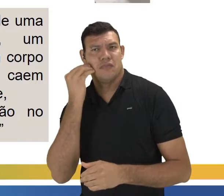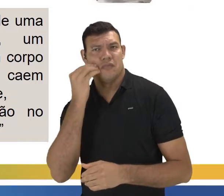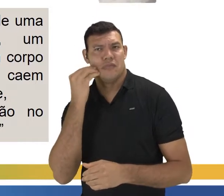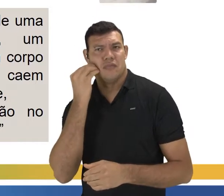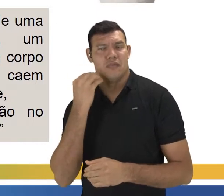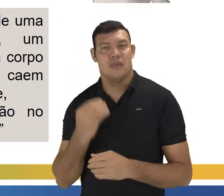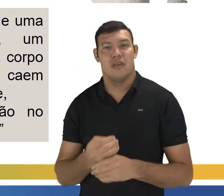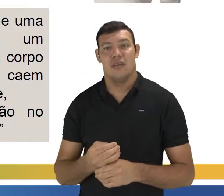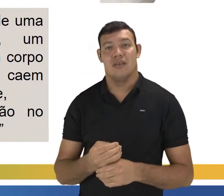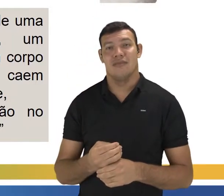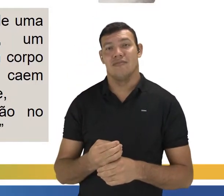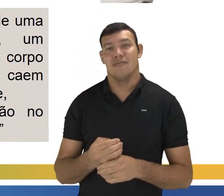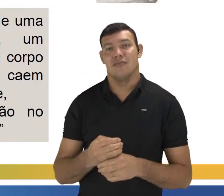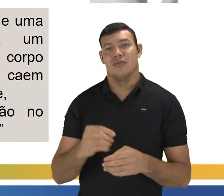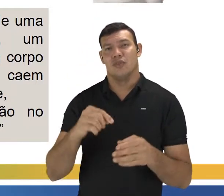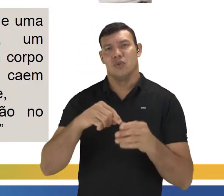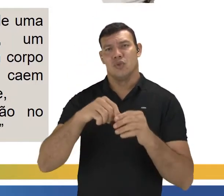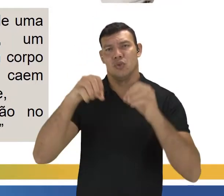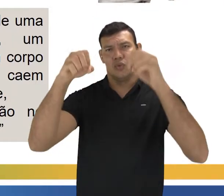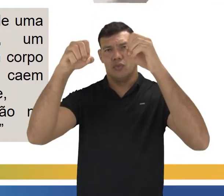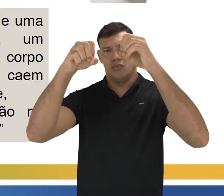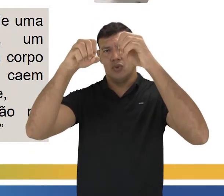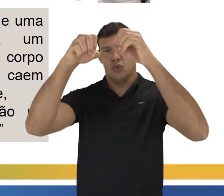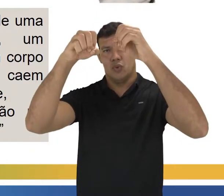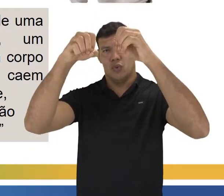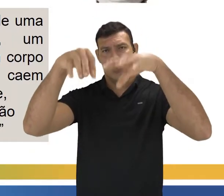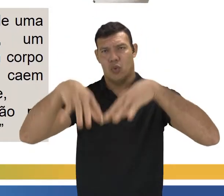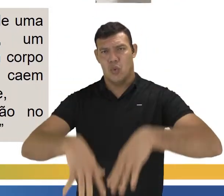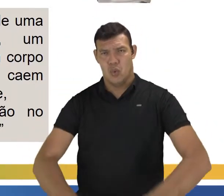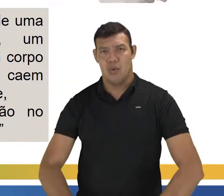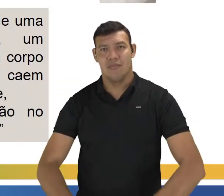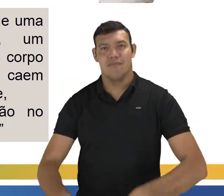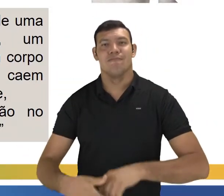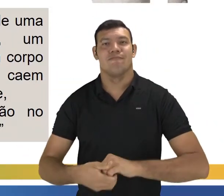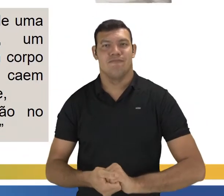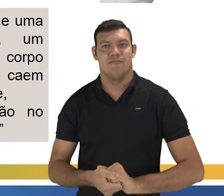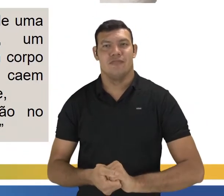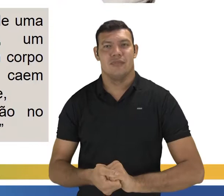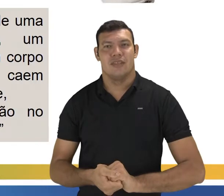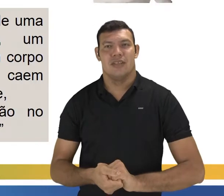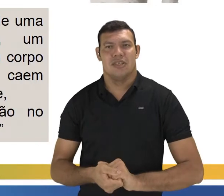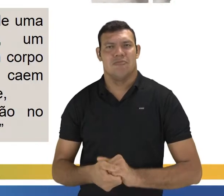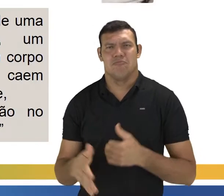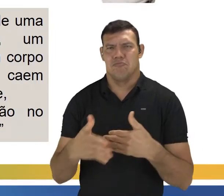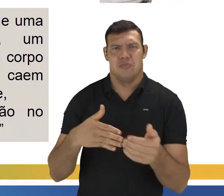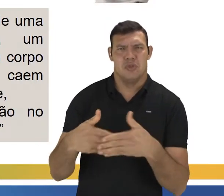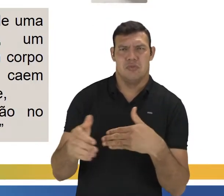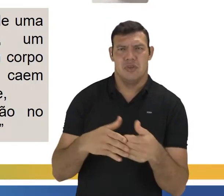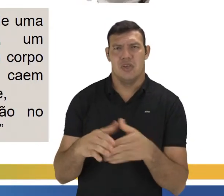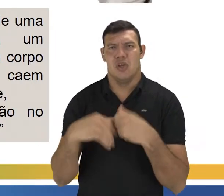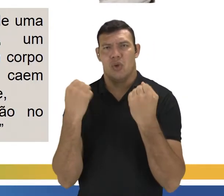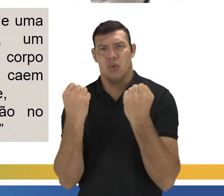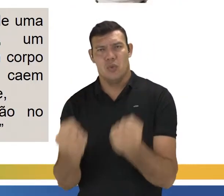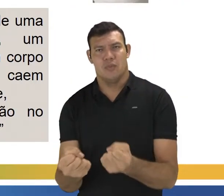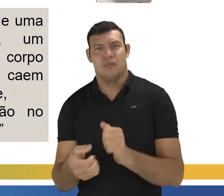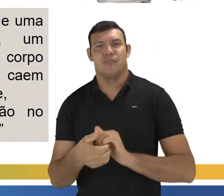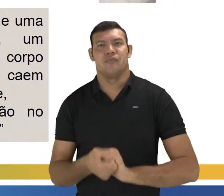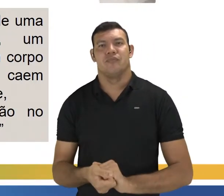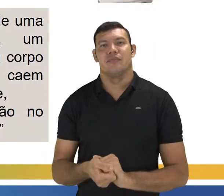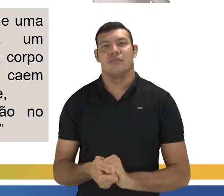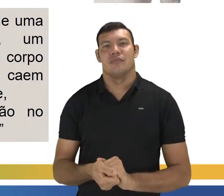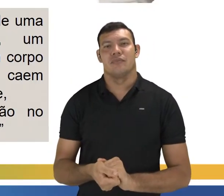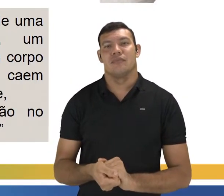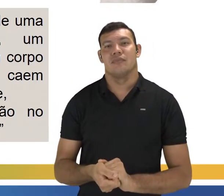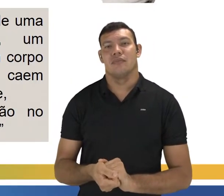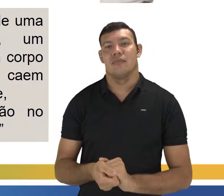afirmativa de que os corpos caíram ao mesmo tempo quando abandonados a uma certa altura na independente da sua massa certo